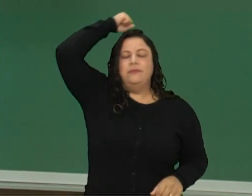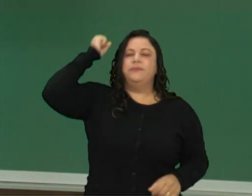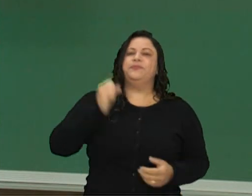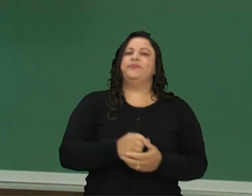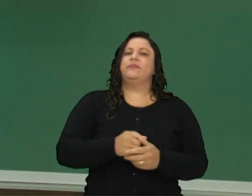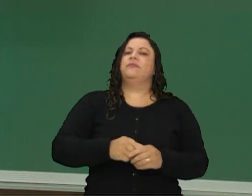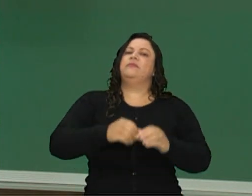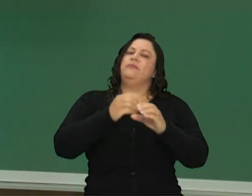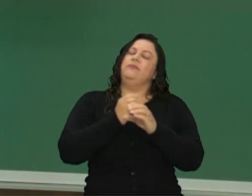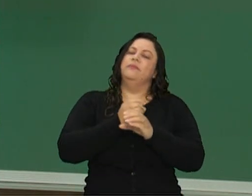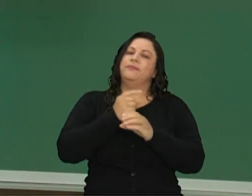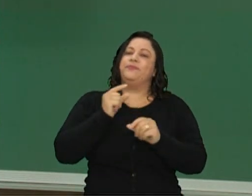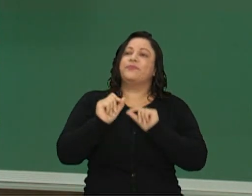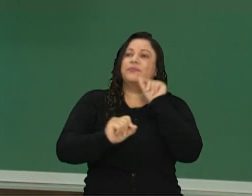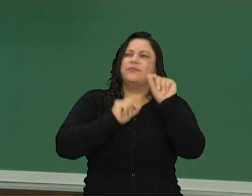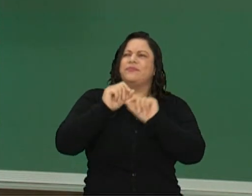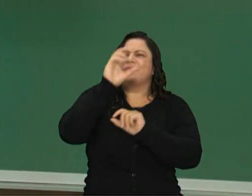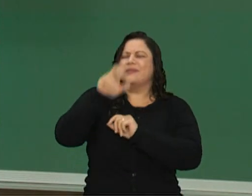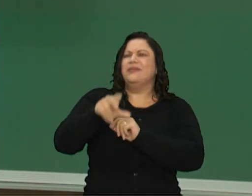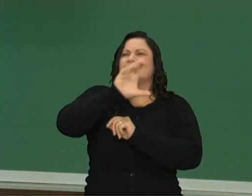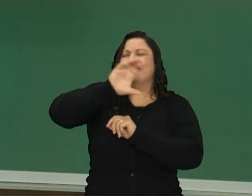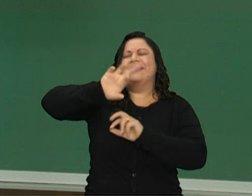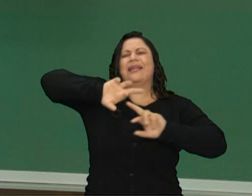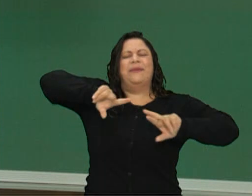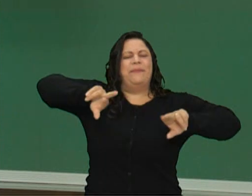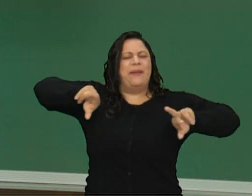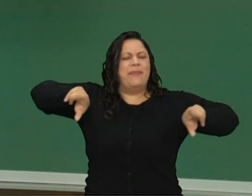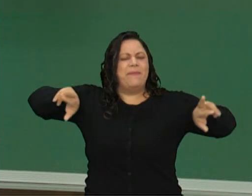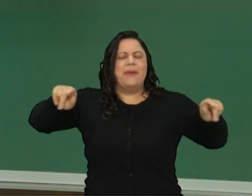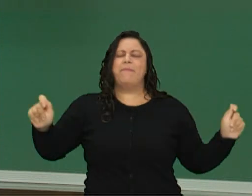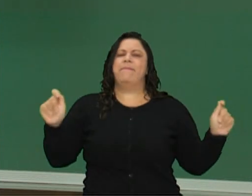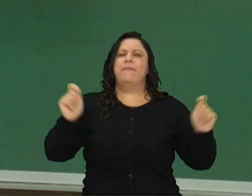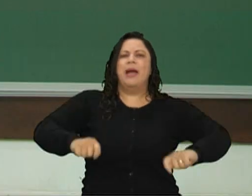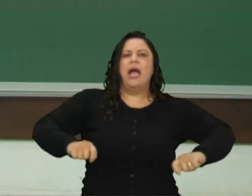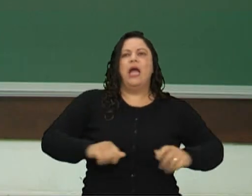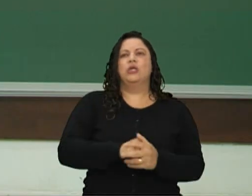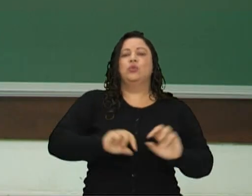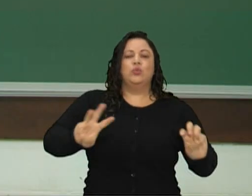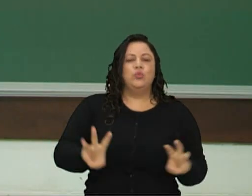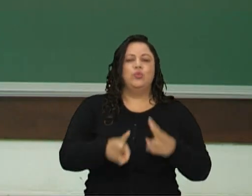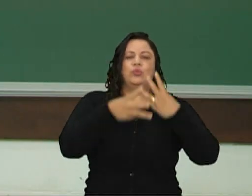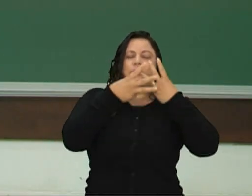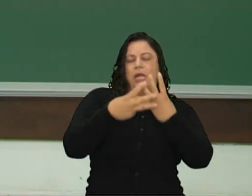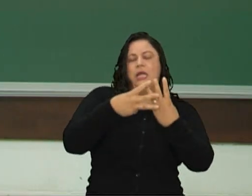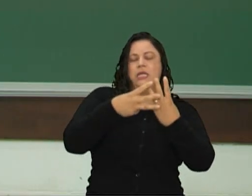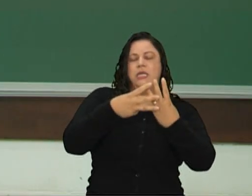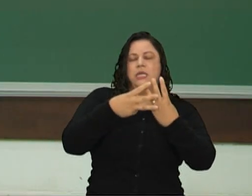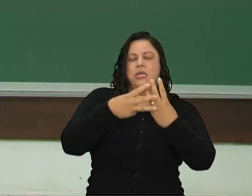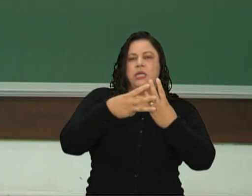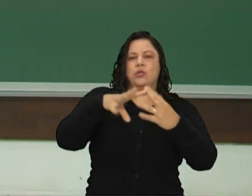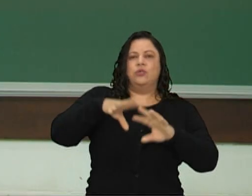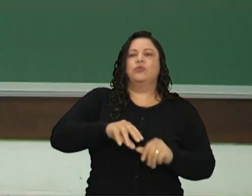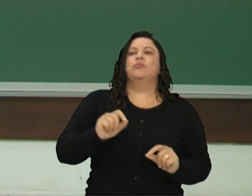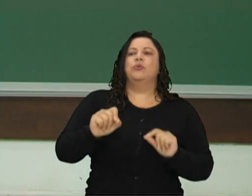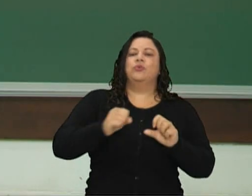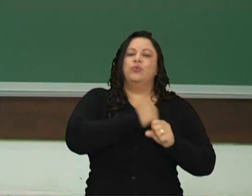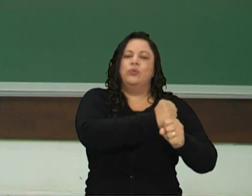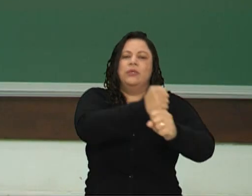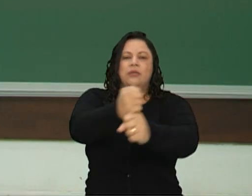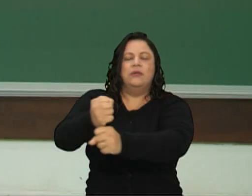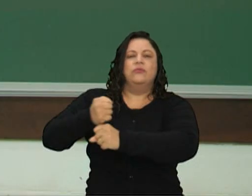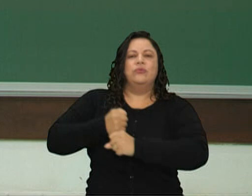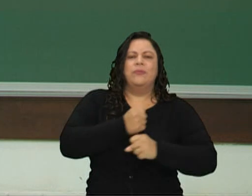judaísmo, do candomblé e do movimento Hare Krishna. Mas na aula de hoje, nós vamos abordar os